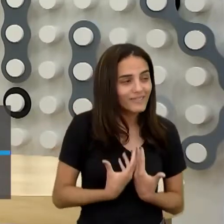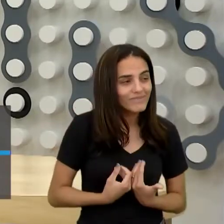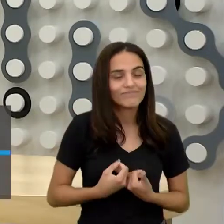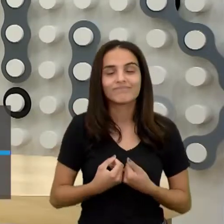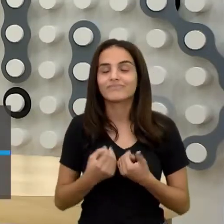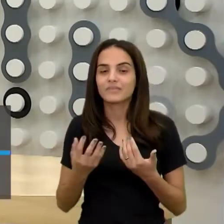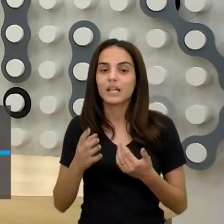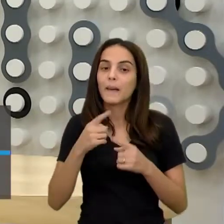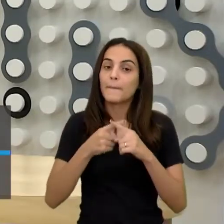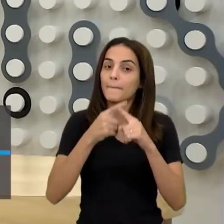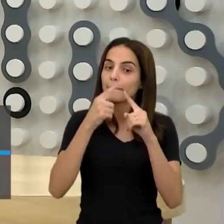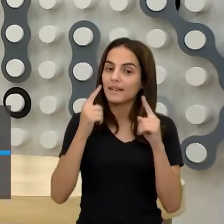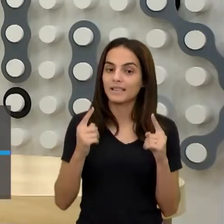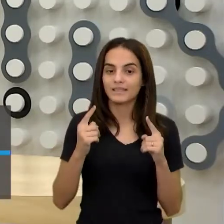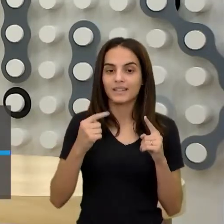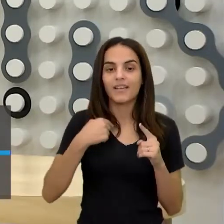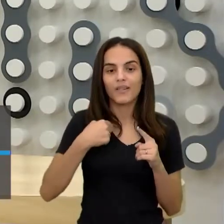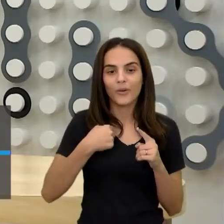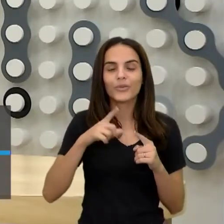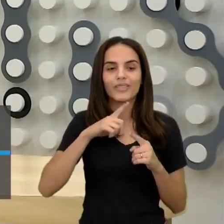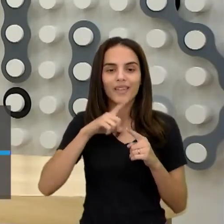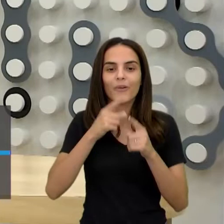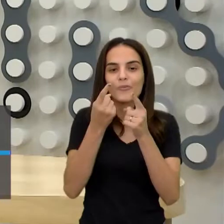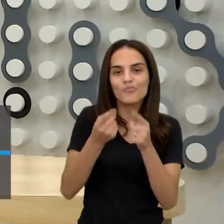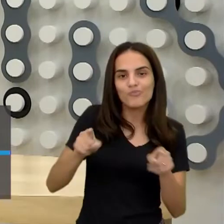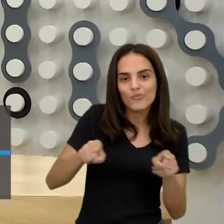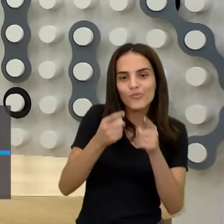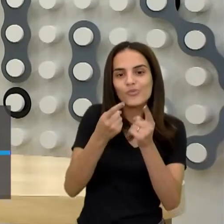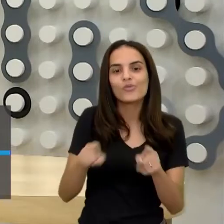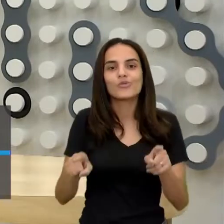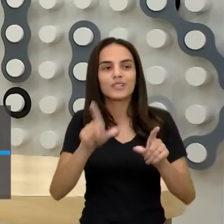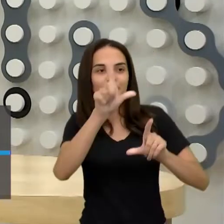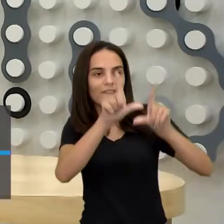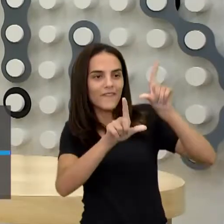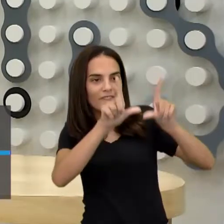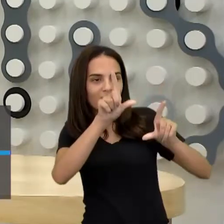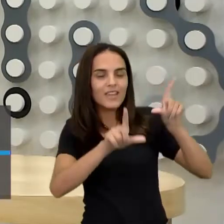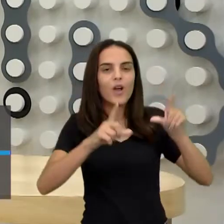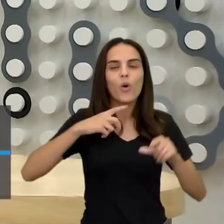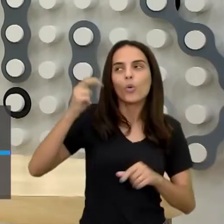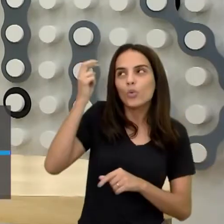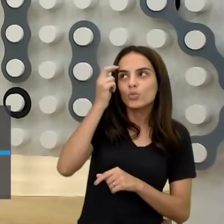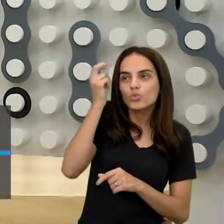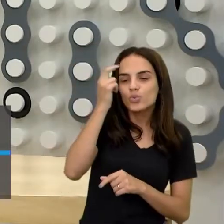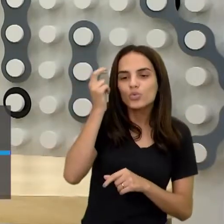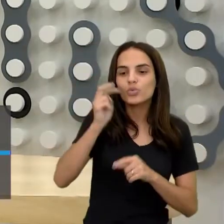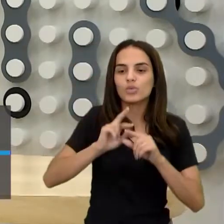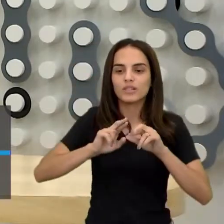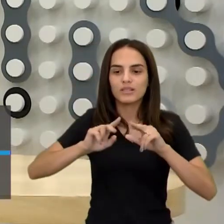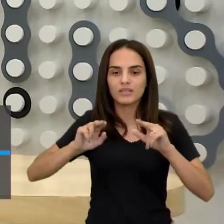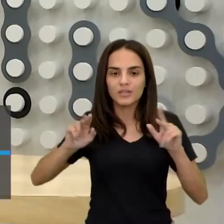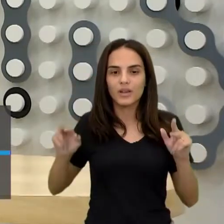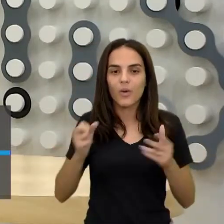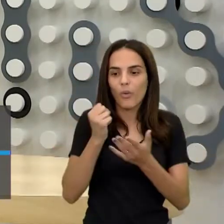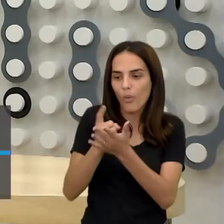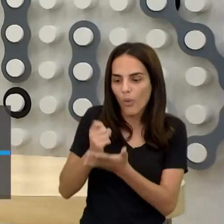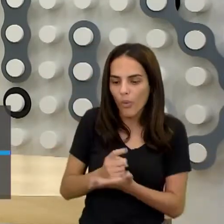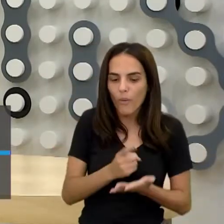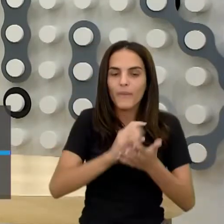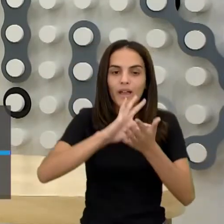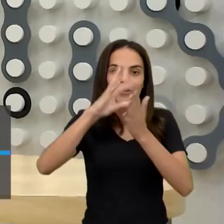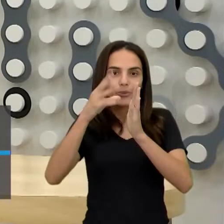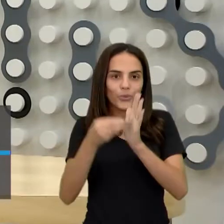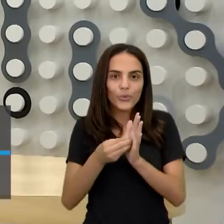bacana. Mas, gente, eu tenho música aqui, tenho filmes aqui, tenho cultura aqui, eu não preciso comprar tudo, porque tem